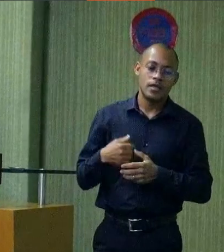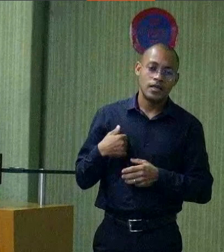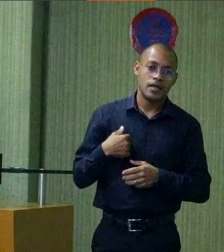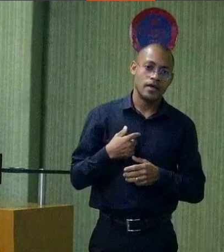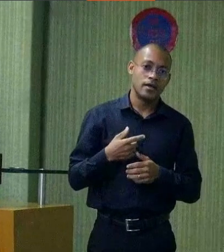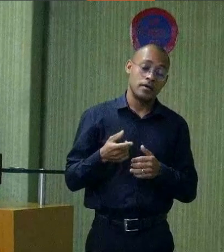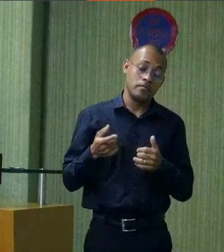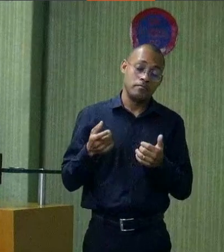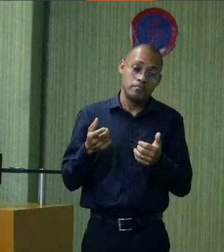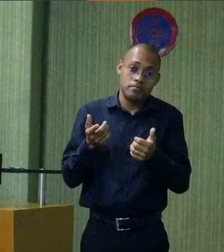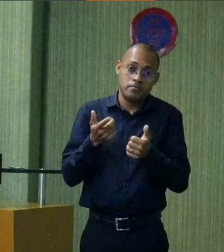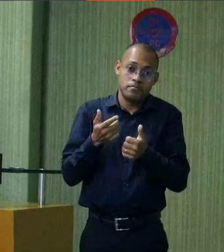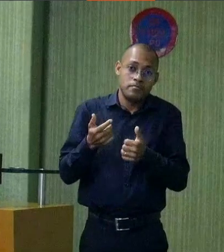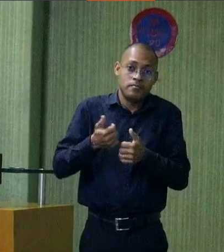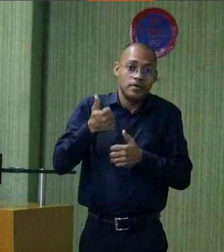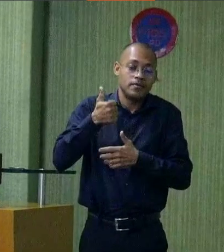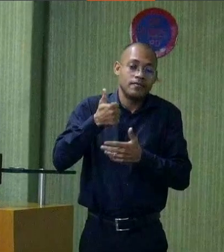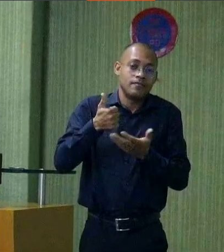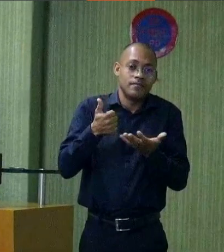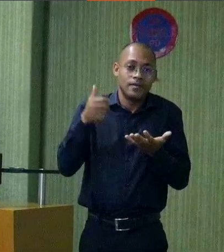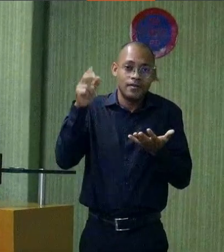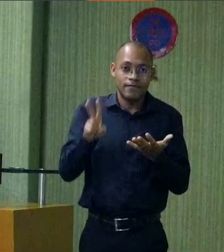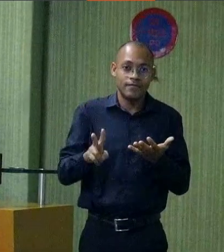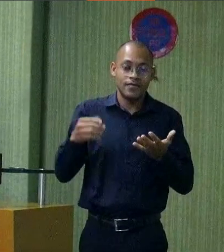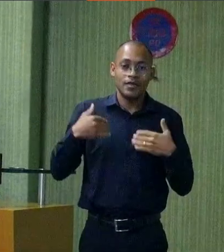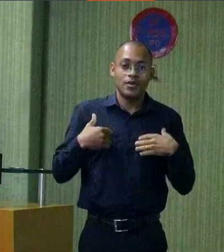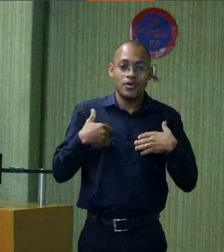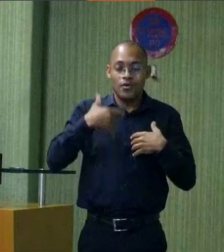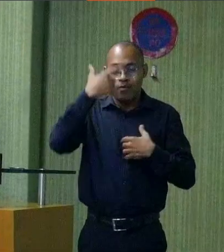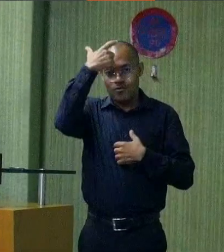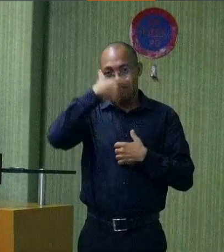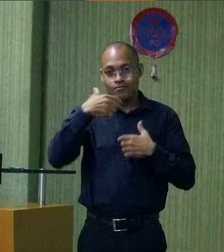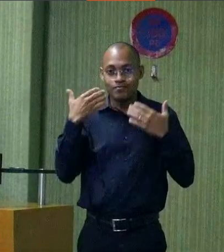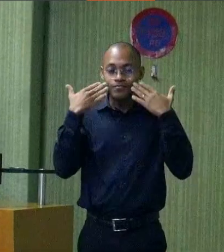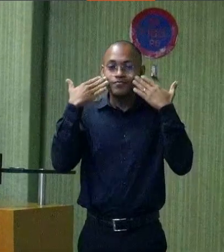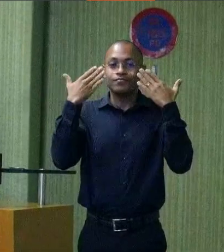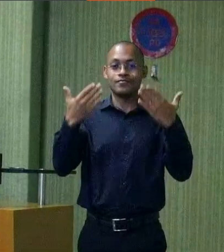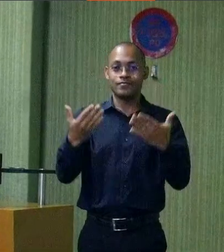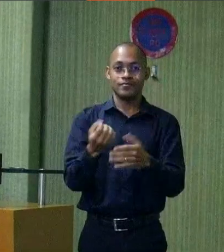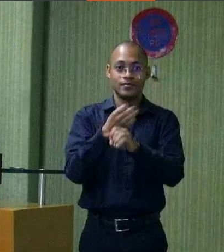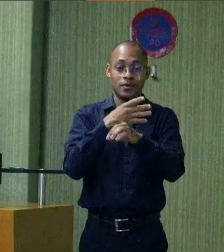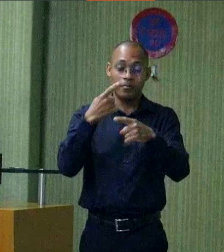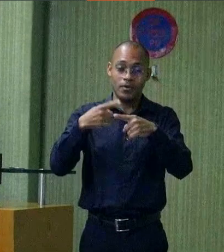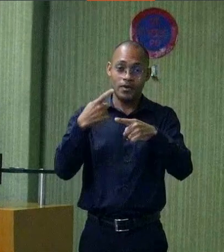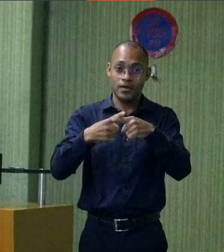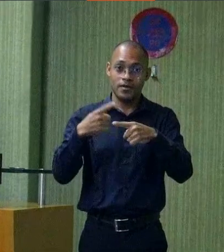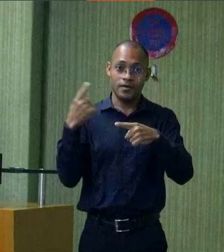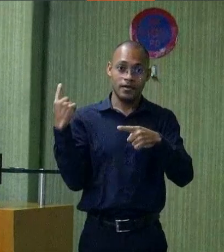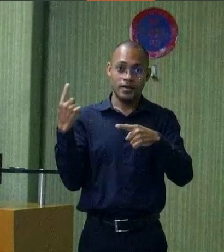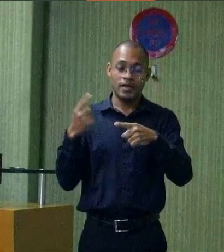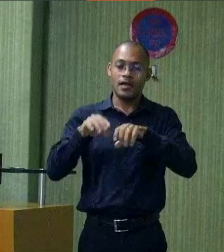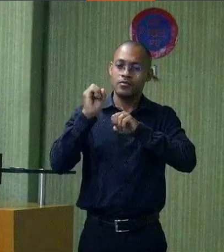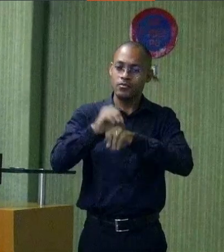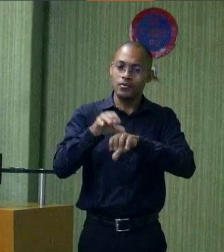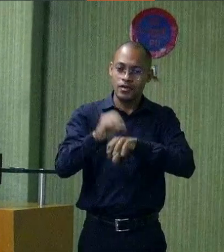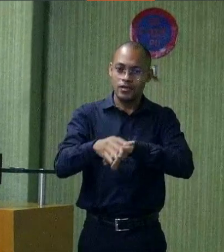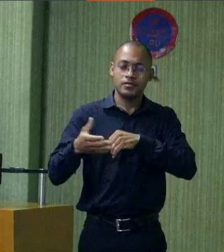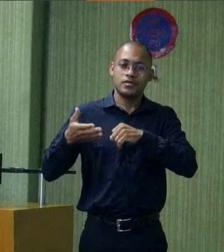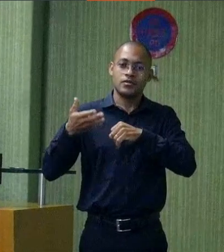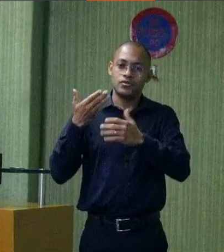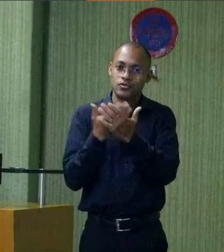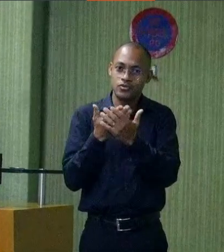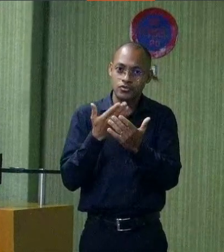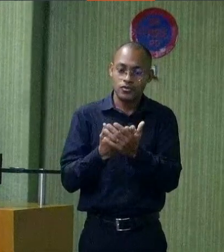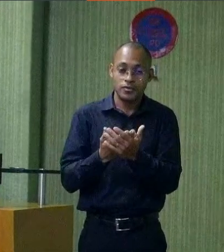forma explícita né com exceção da Educação do campo que já tinha alguma expressão no atual plano mas a educação escolar indígena e a